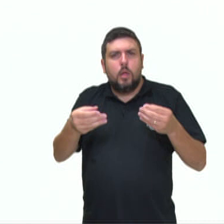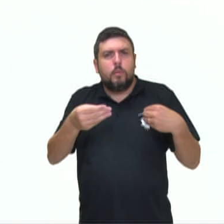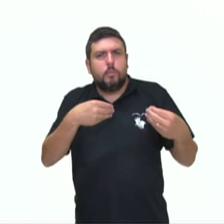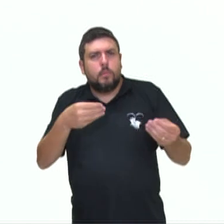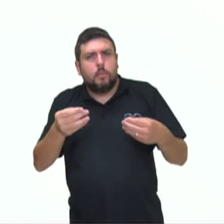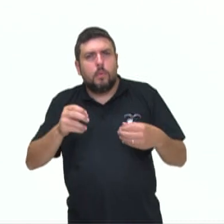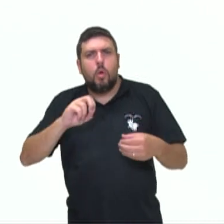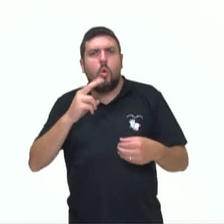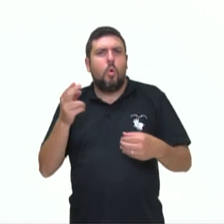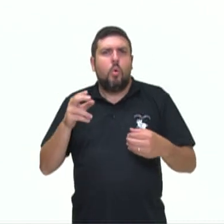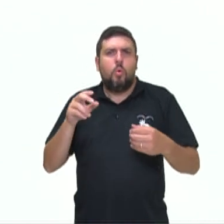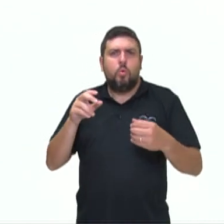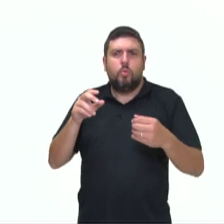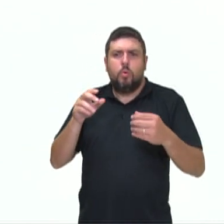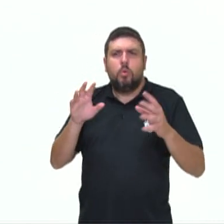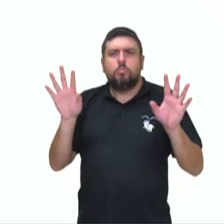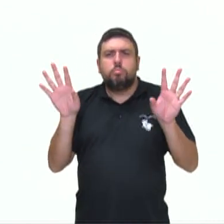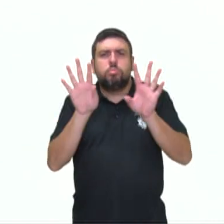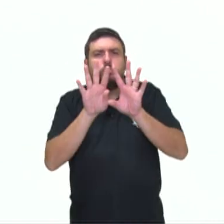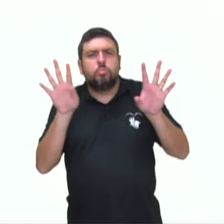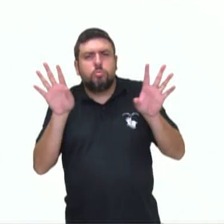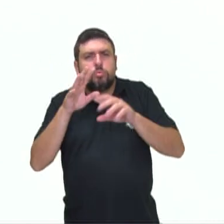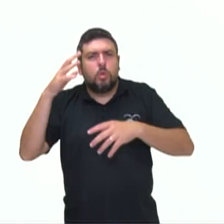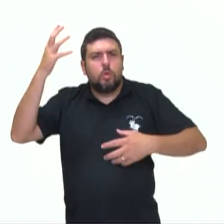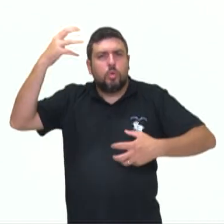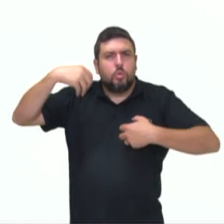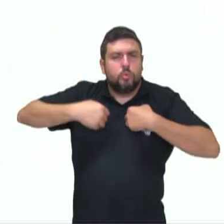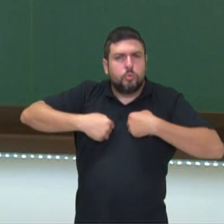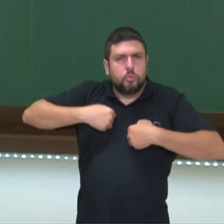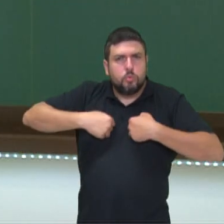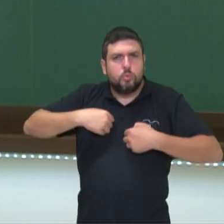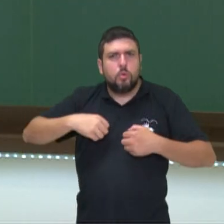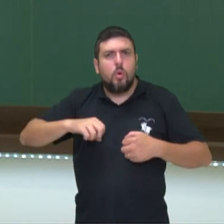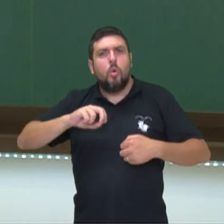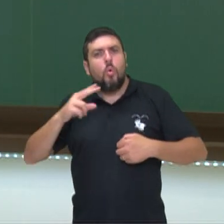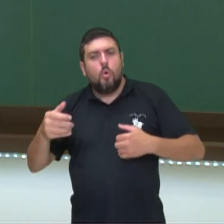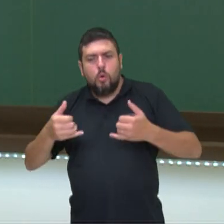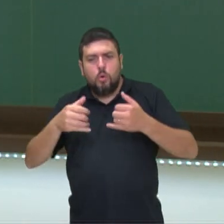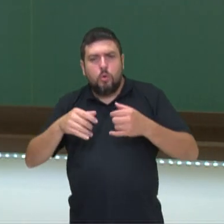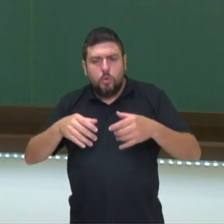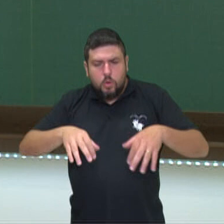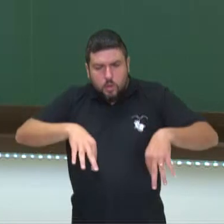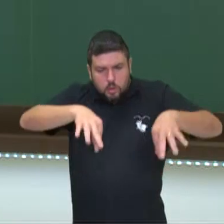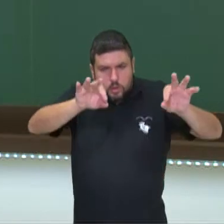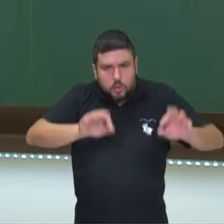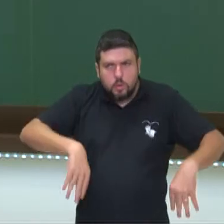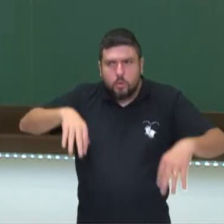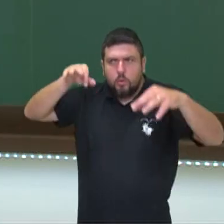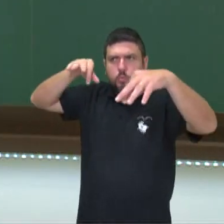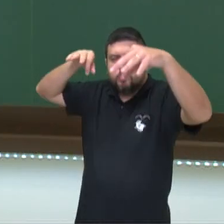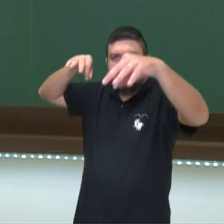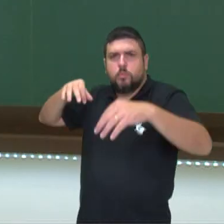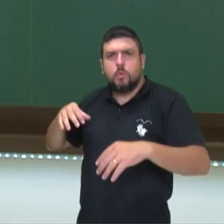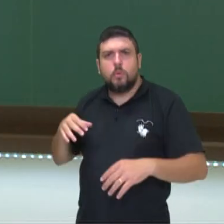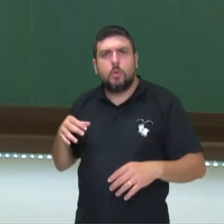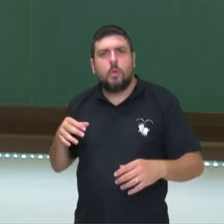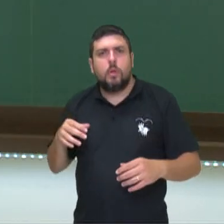de chuveiro, um lençol pendurado, etc. Como assim, professora, uma cortina de chuveiro, colocar vários